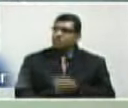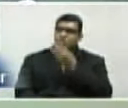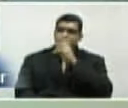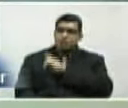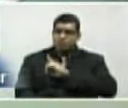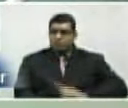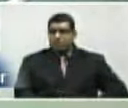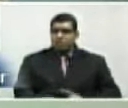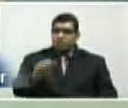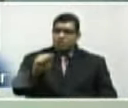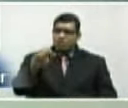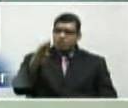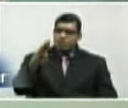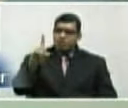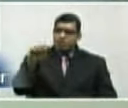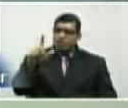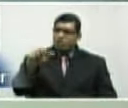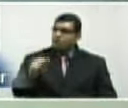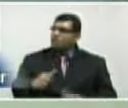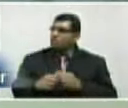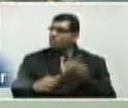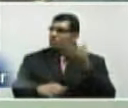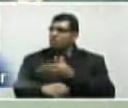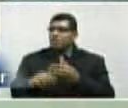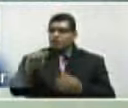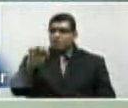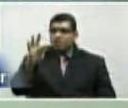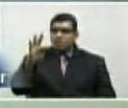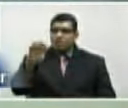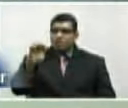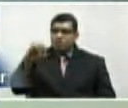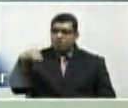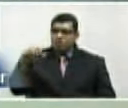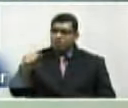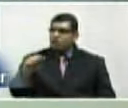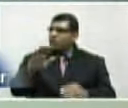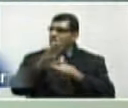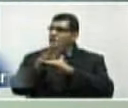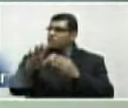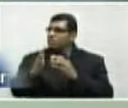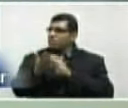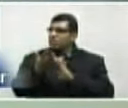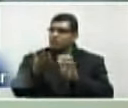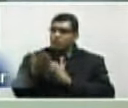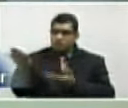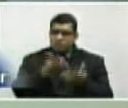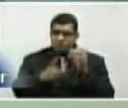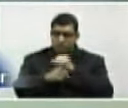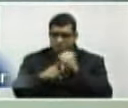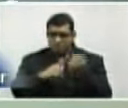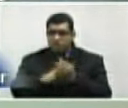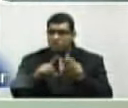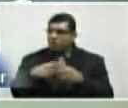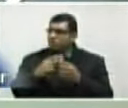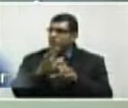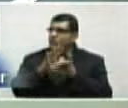Deputado Abdala, metade do recurso vai para a FEAM e metade vai para a Secretaria de Ação Social. Aí